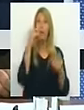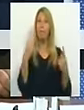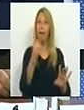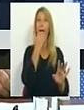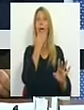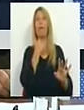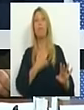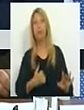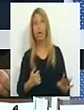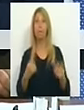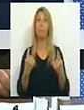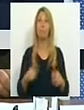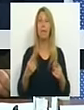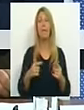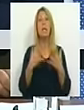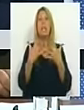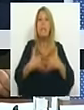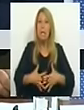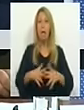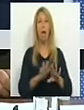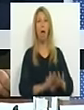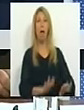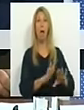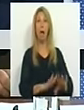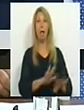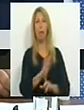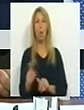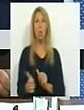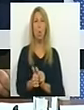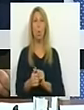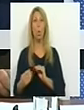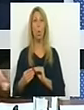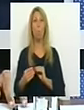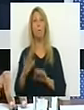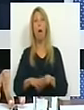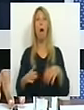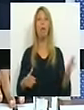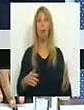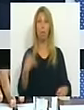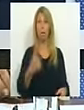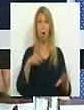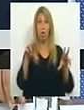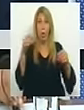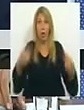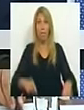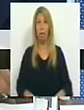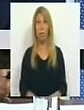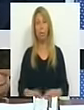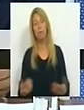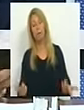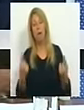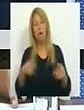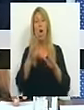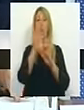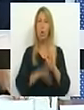ter sindicatos amansados e cúmplices à esquerda, coisa que nós nunca tivemos. E, portanto, teria condições